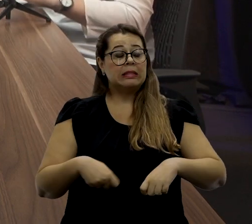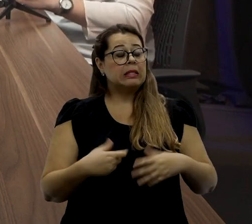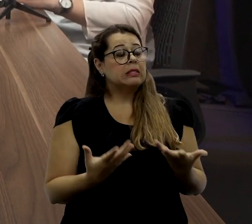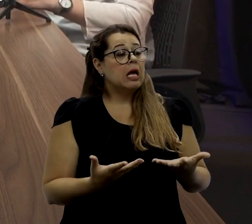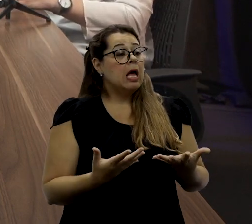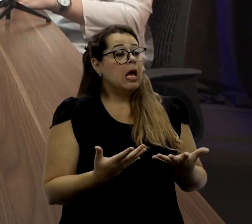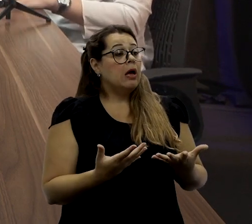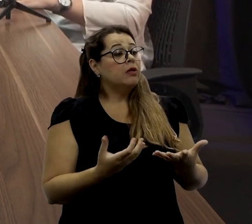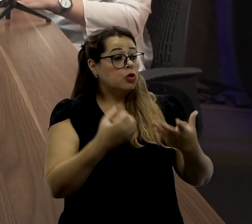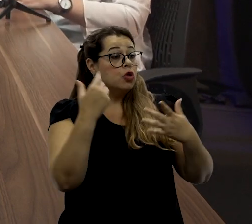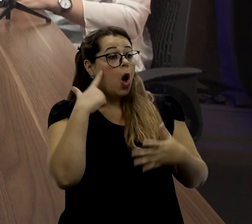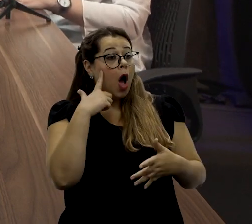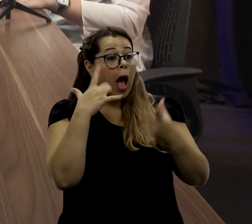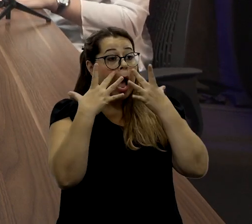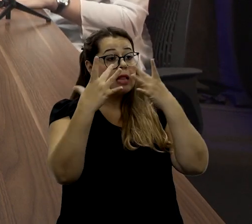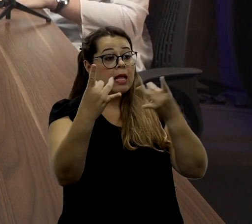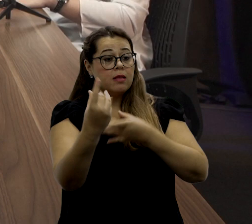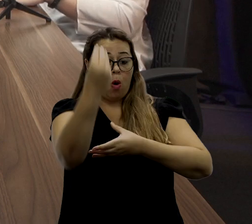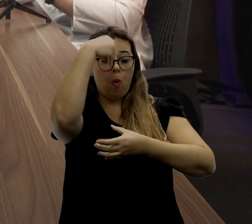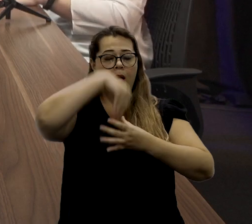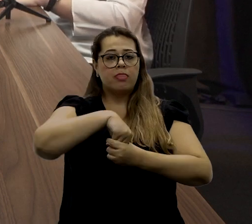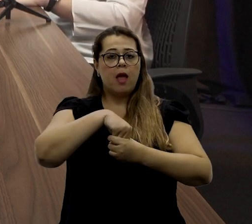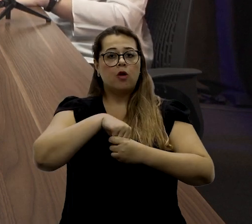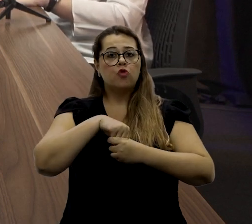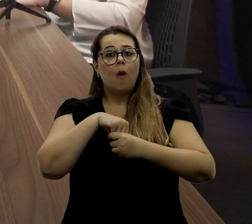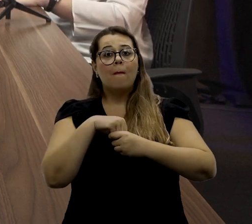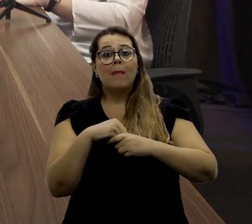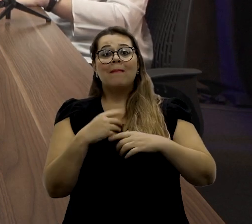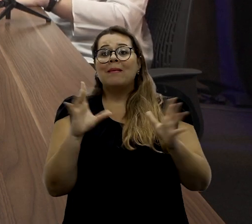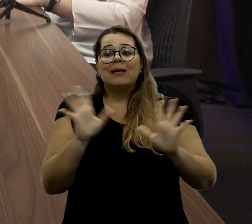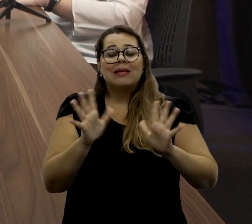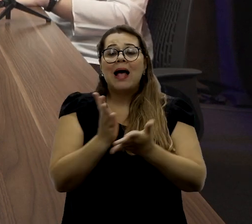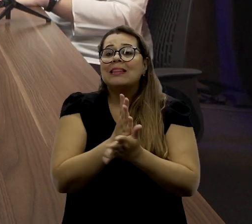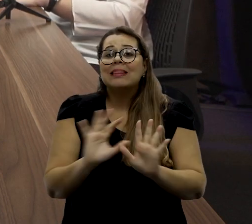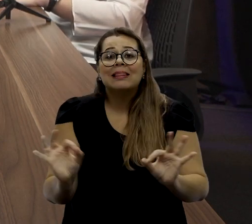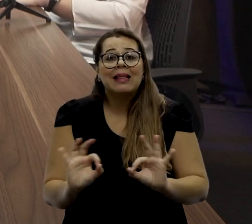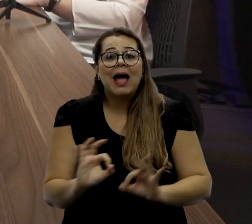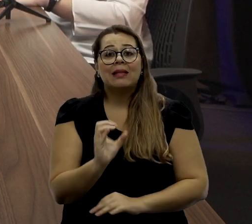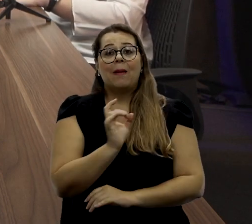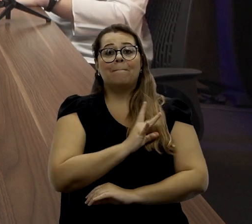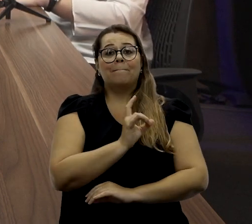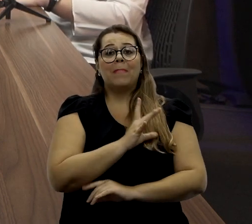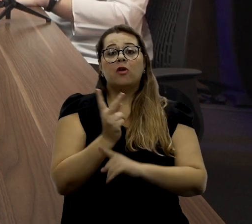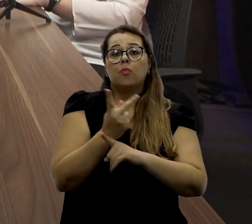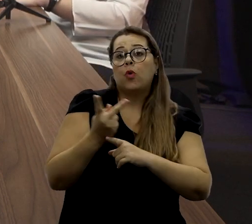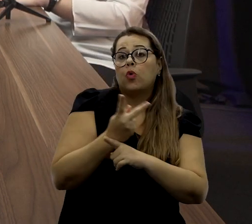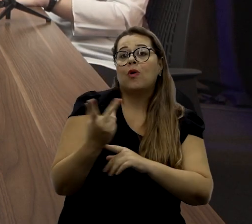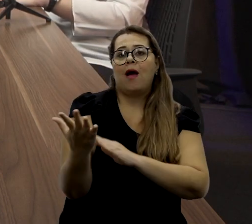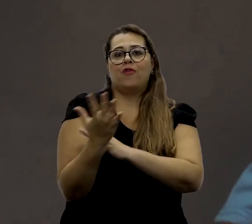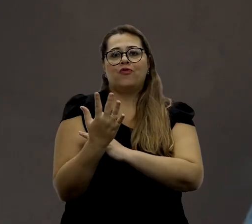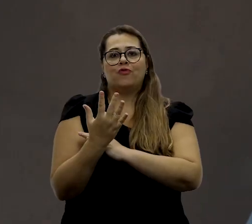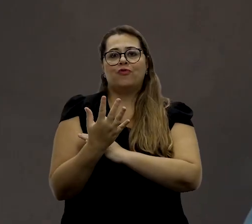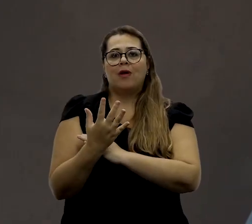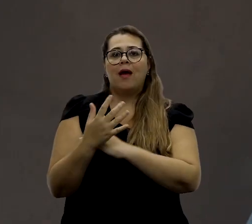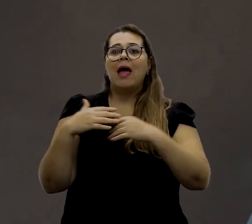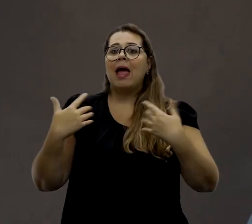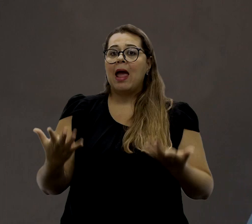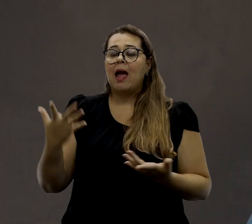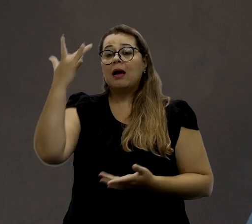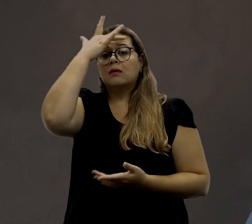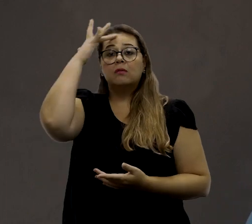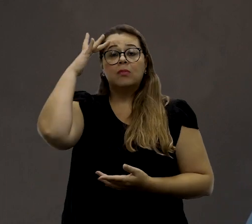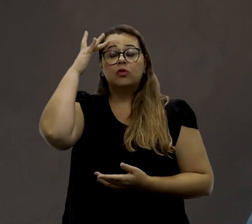né? Esse medo de buscar ajuda, né? O que acontece é que a maioria das vezes as pessoas, elas são